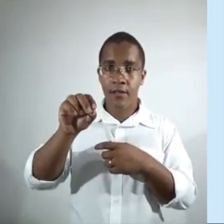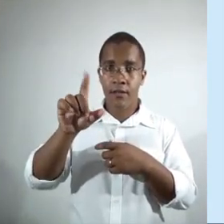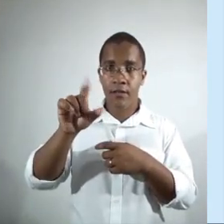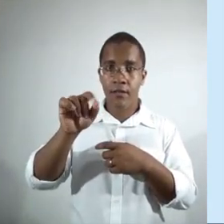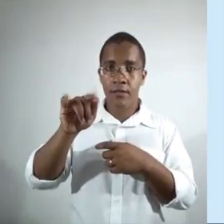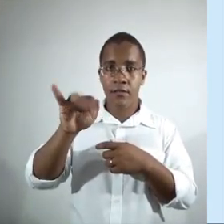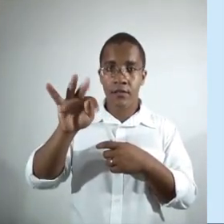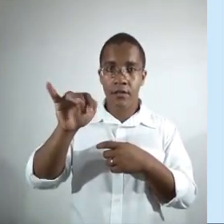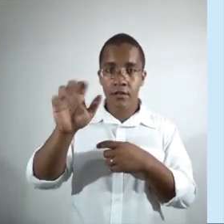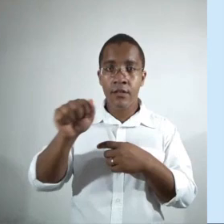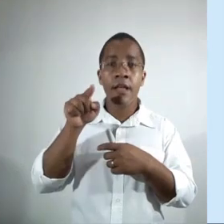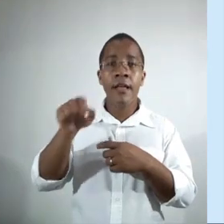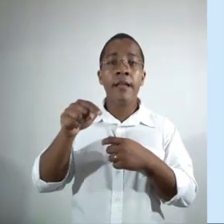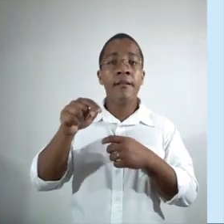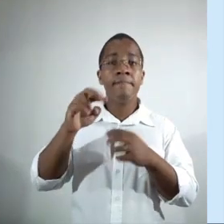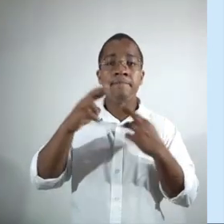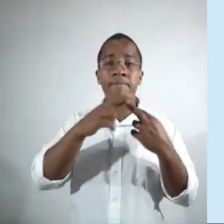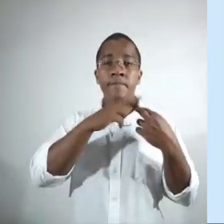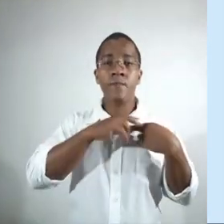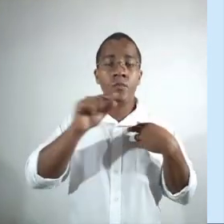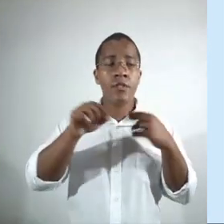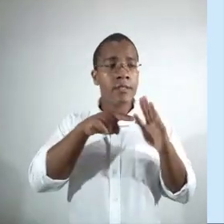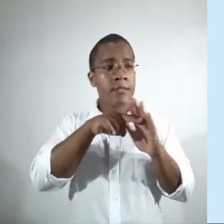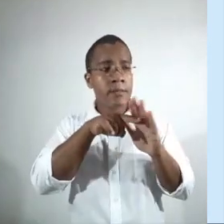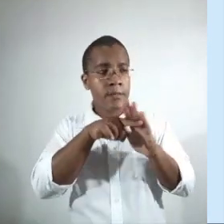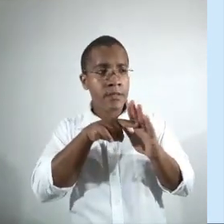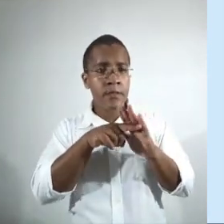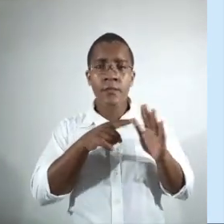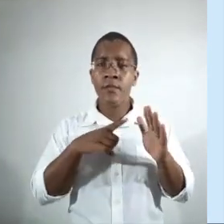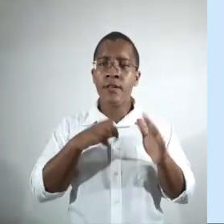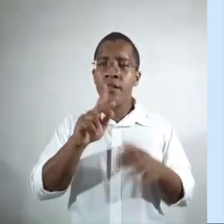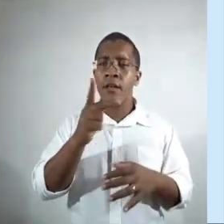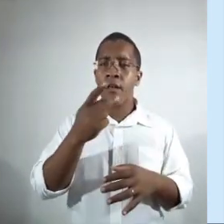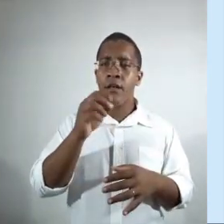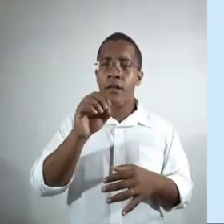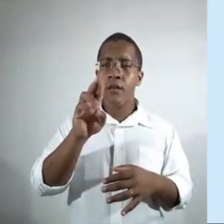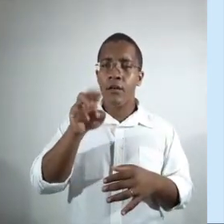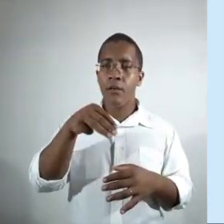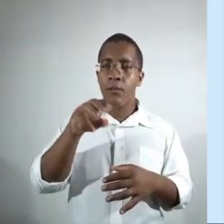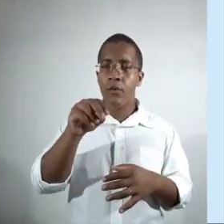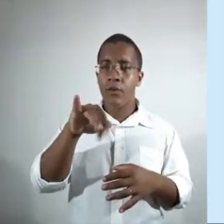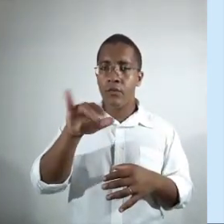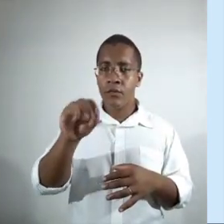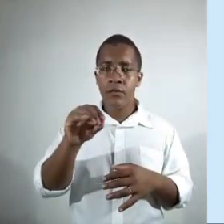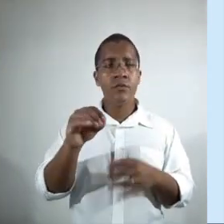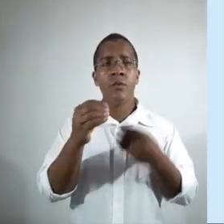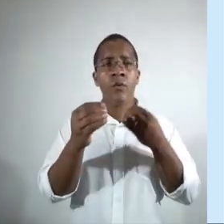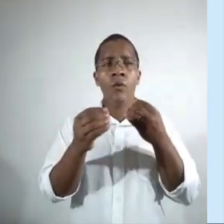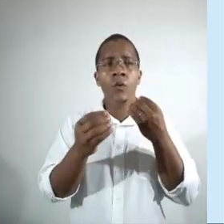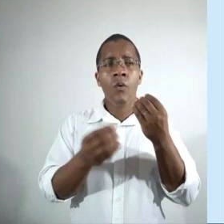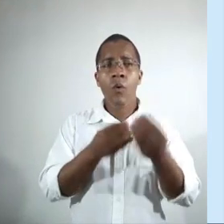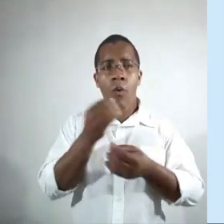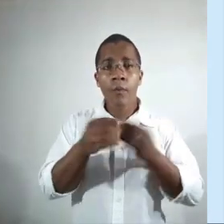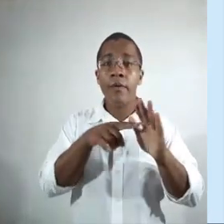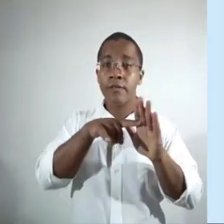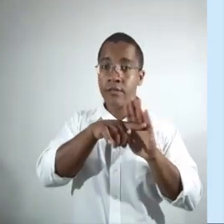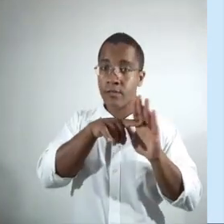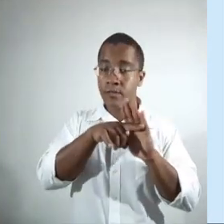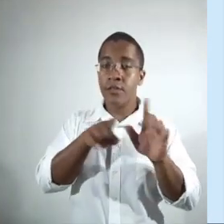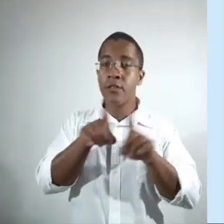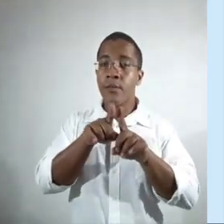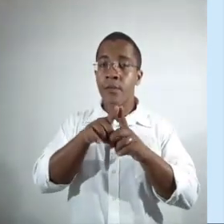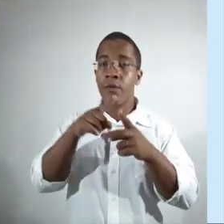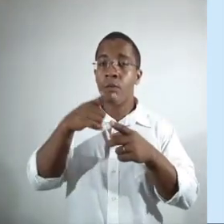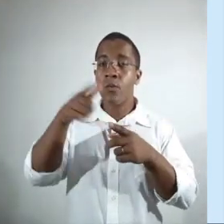acompanhar vocês, né, para verificar o nível, taxas de hormônio e tal. E com relação à pele, quem